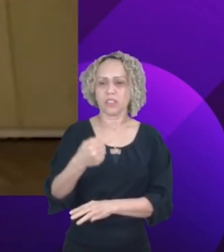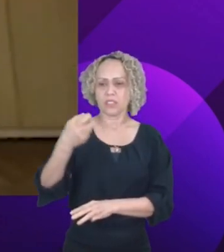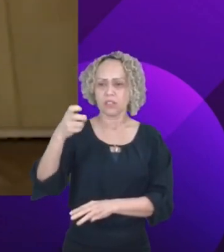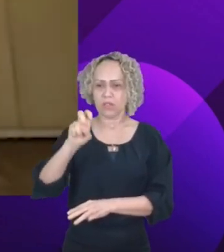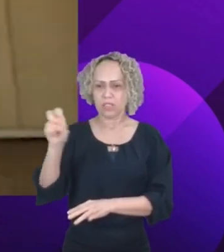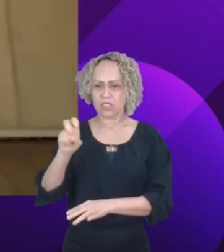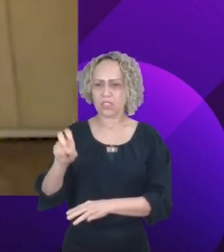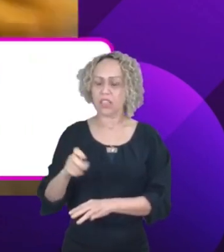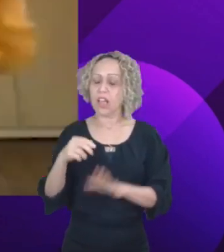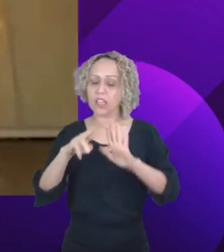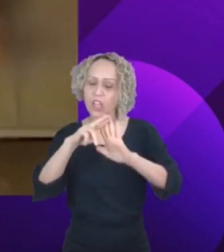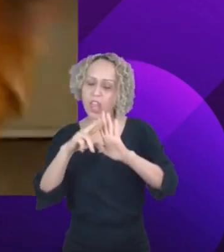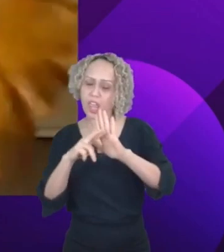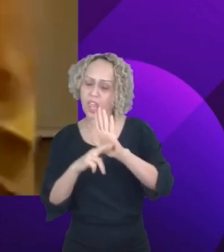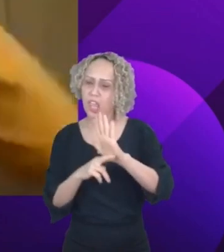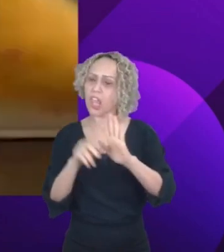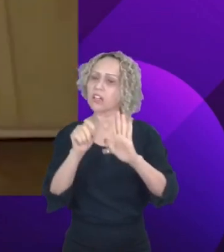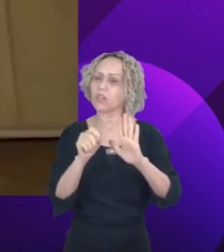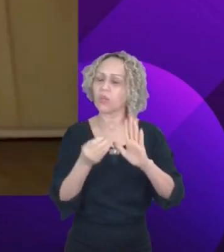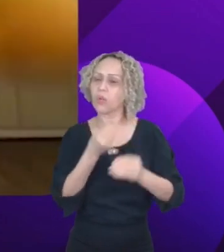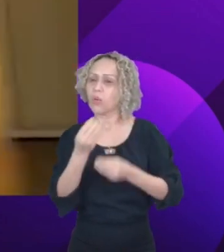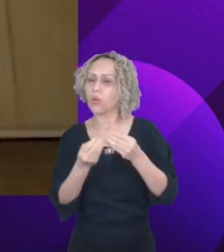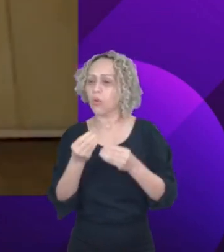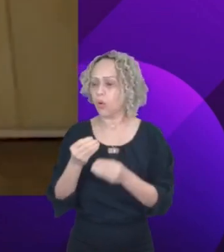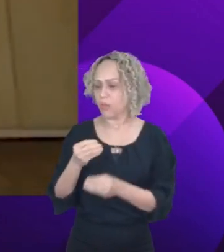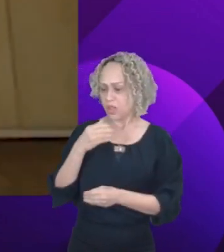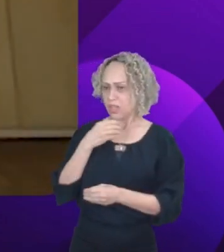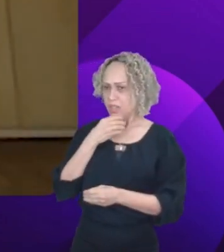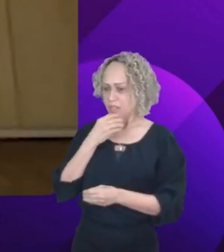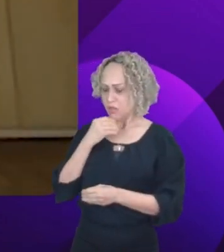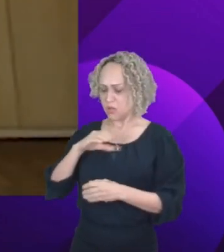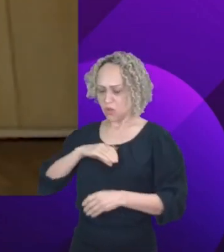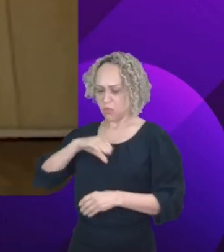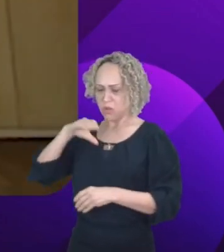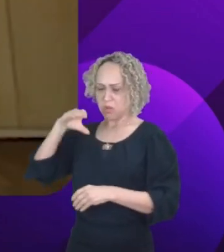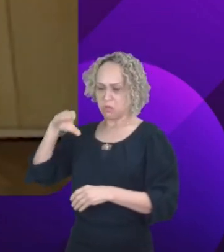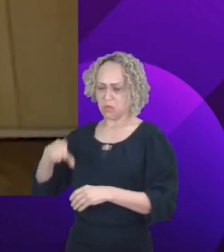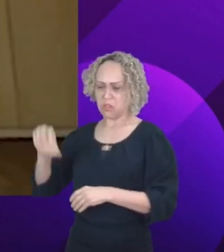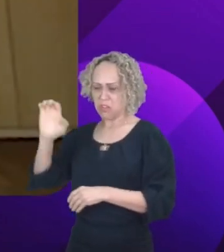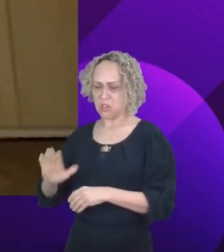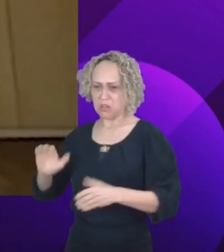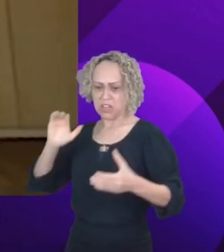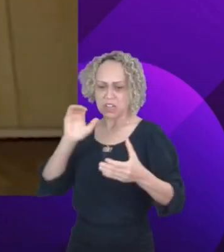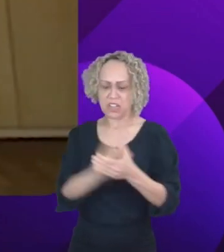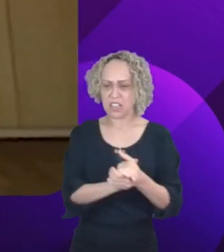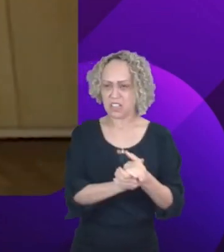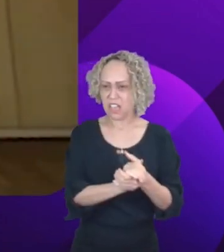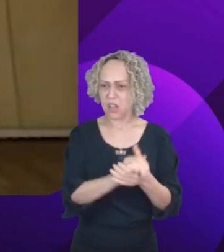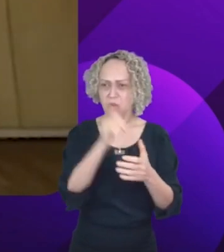portugueses, né, devem ter matrimônios com mulheres indígenas, para que os filhos desses